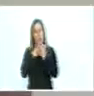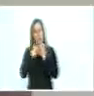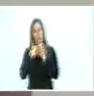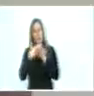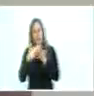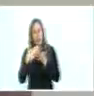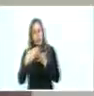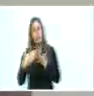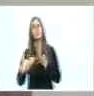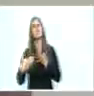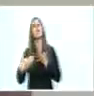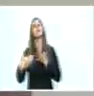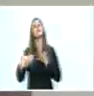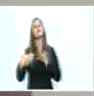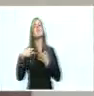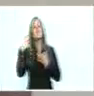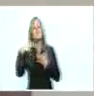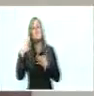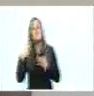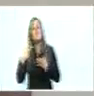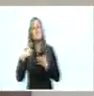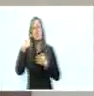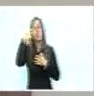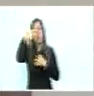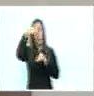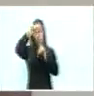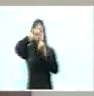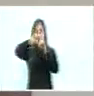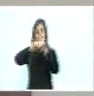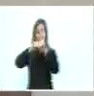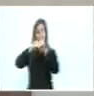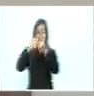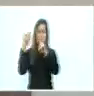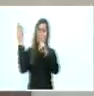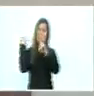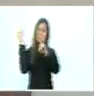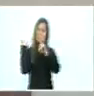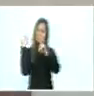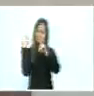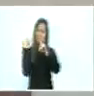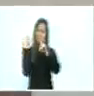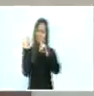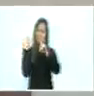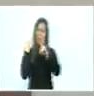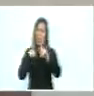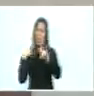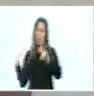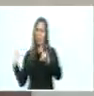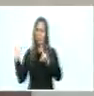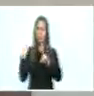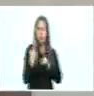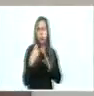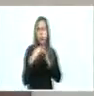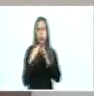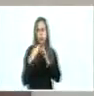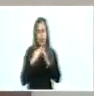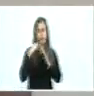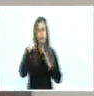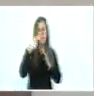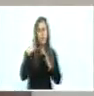mandato. Há 2 meses atrás, eu trouxe para essa casa